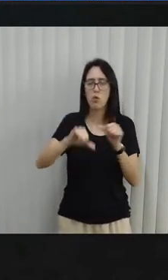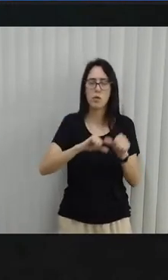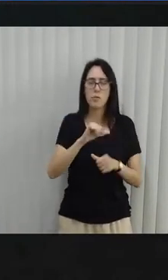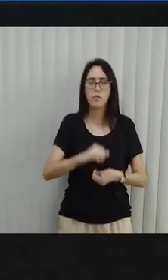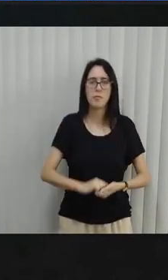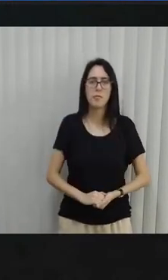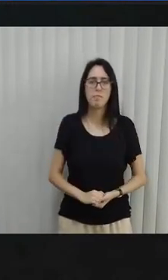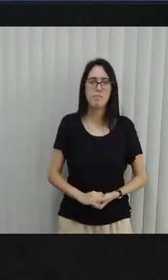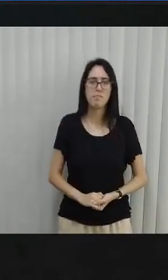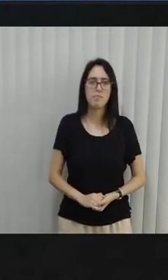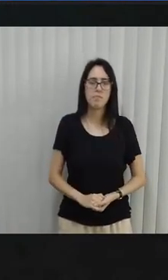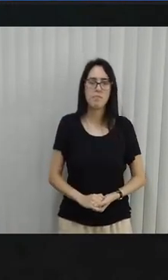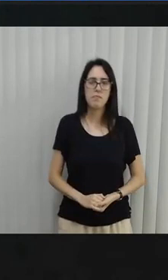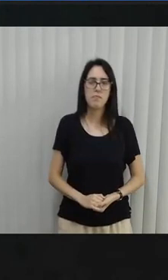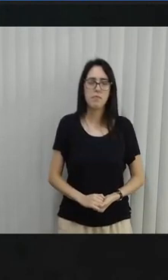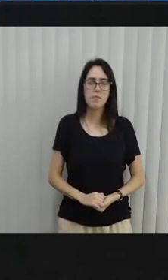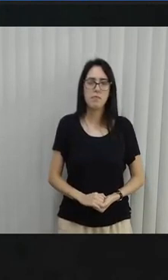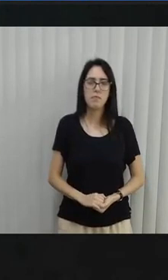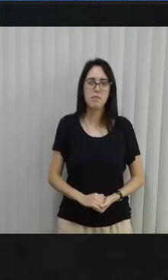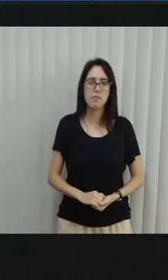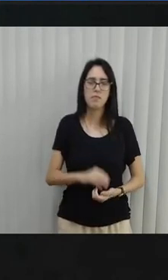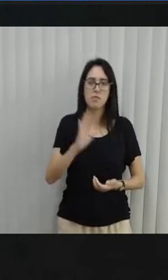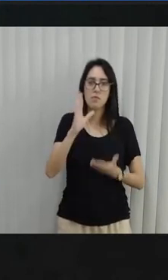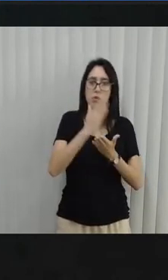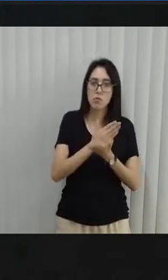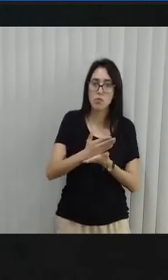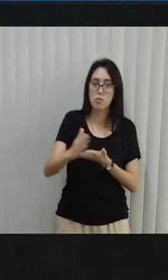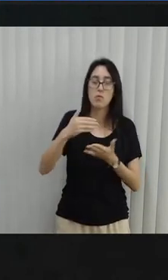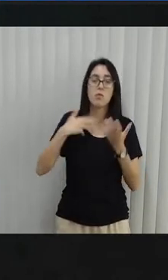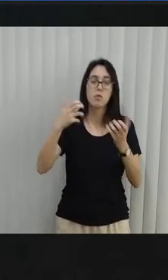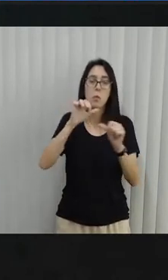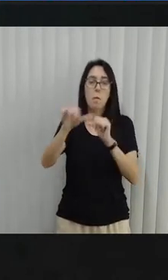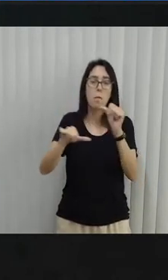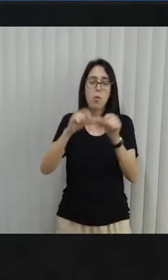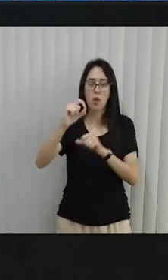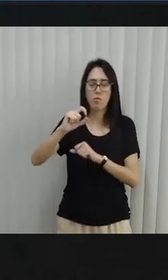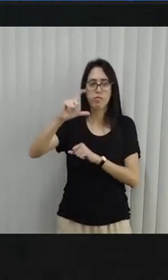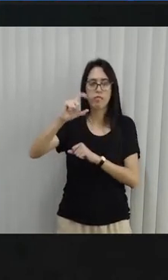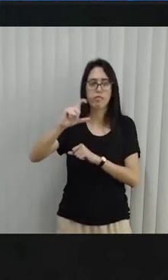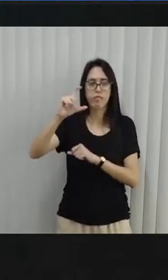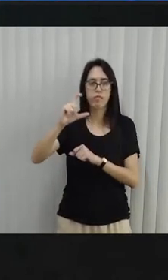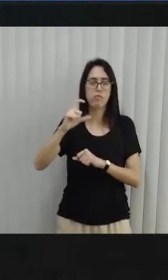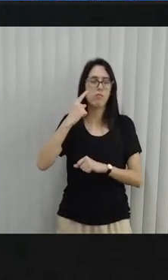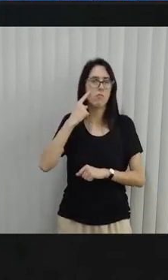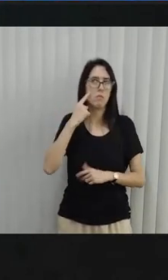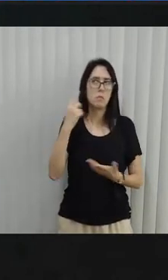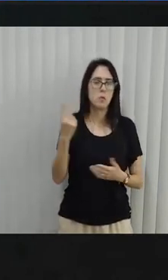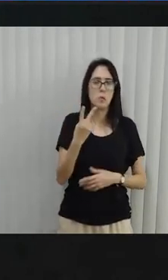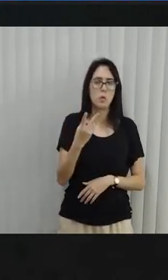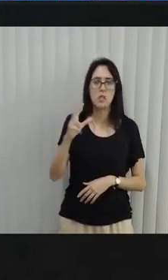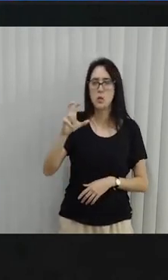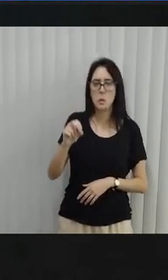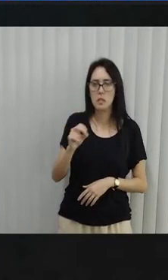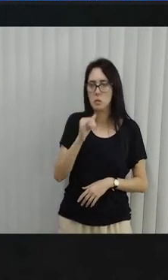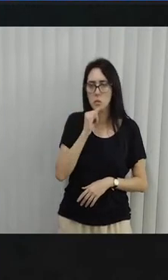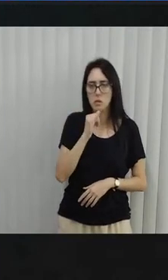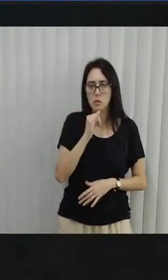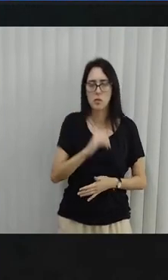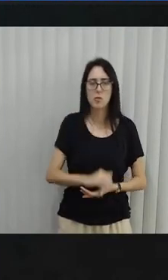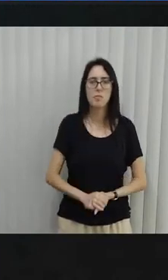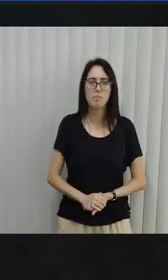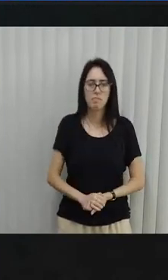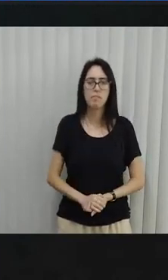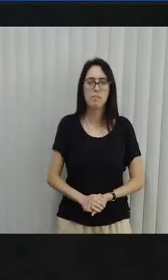colocar já nos códigos certinho. Quando o jogo começar, eu quero mudar o tamanho dele para, deixa eu ver, 250. Vou chutar.